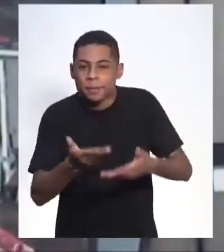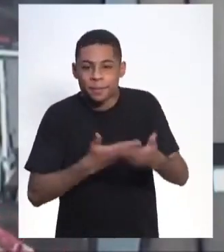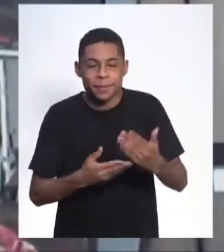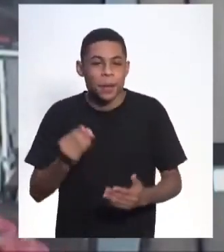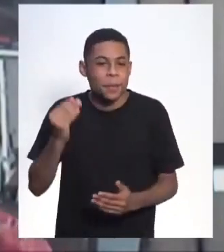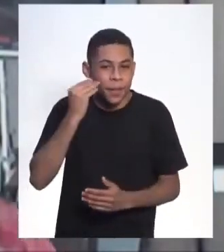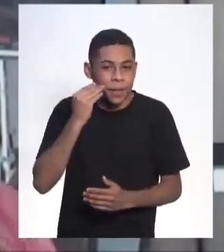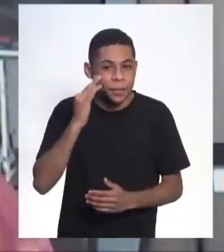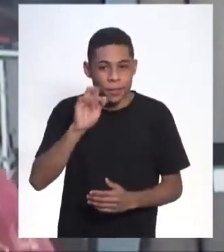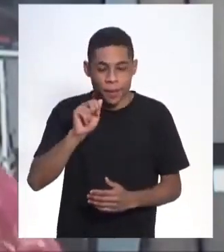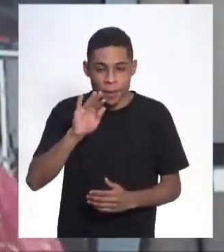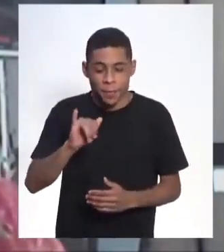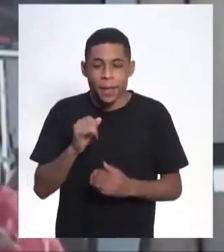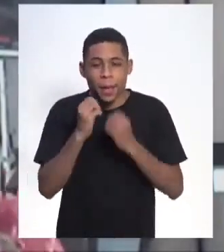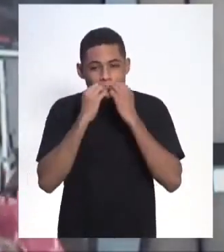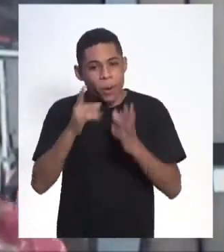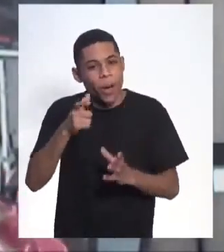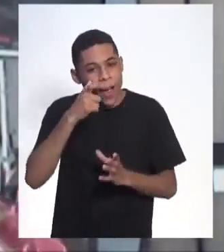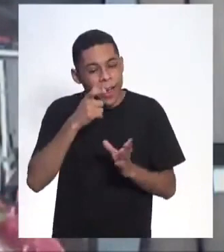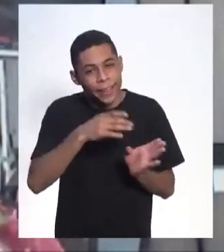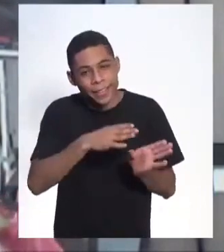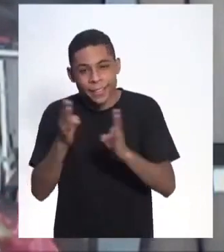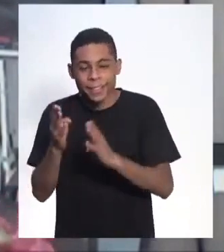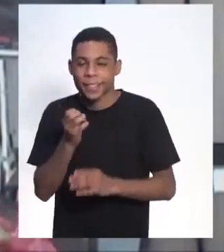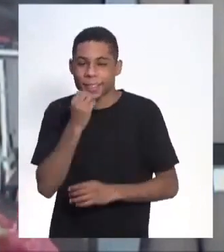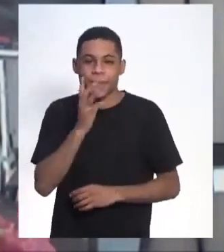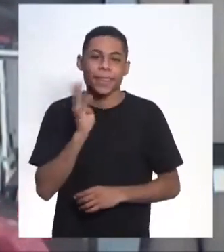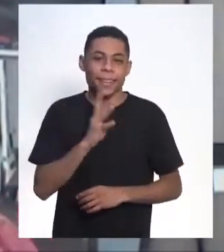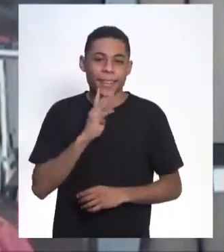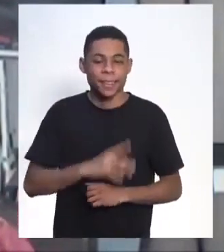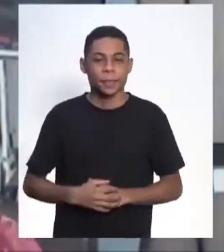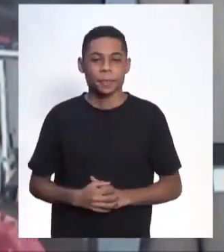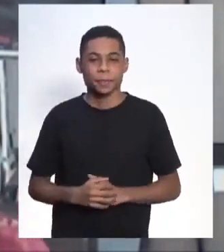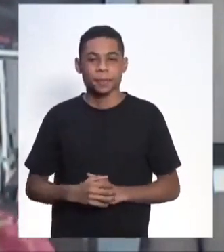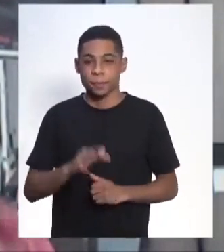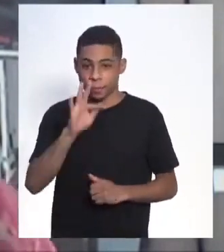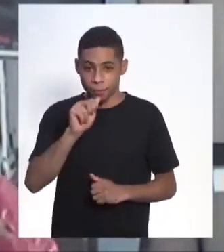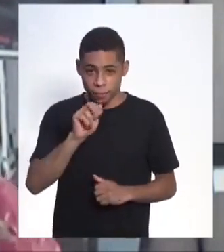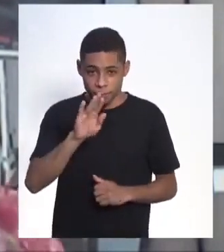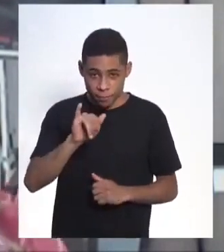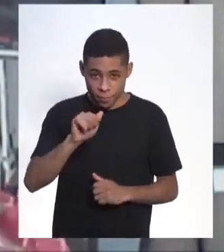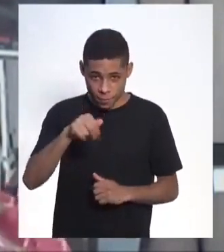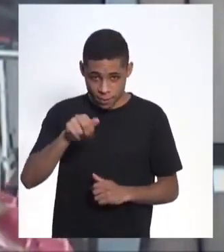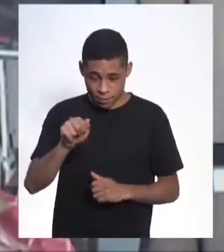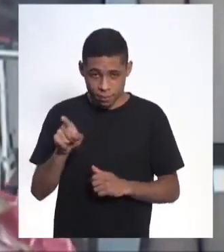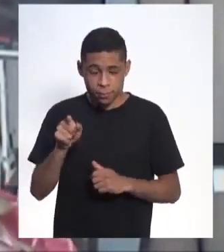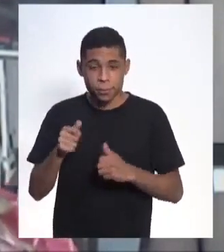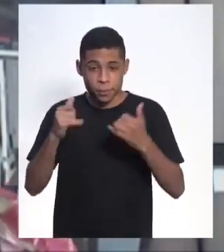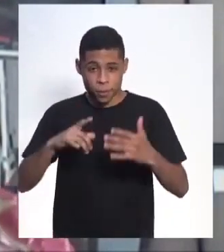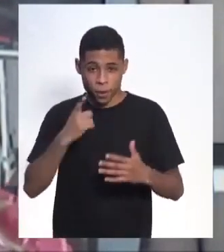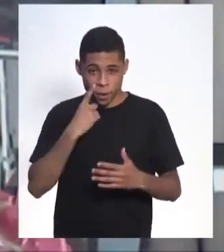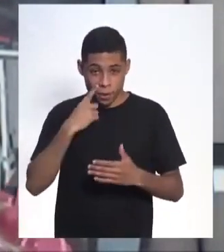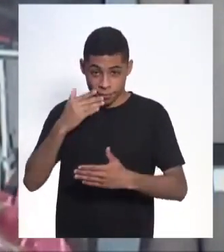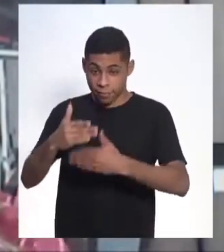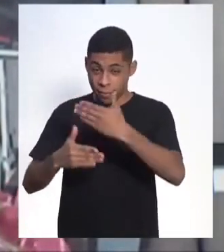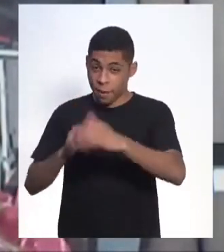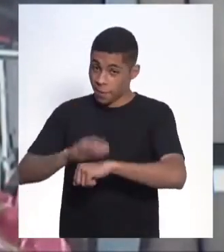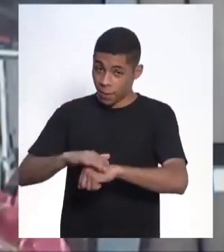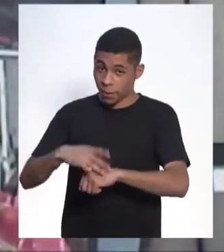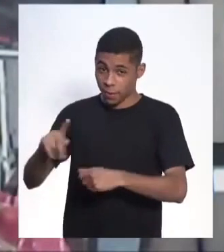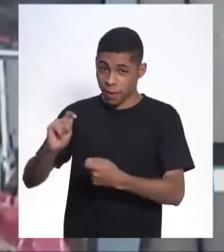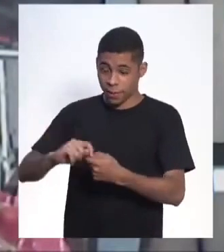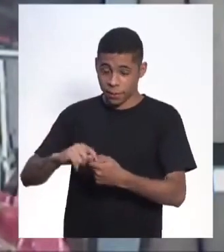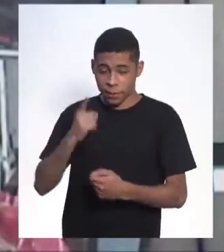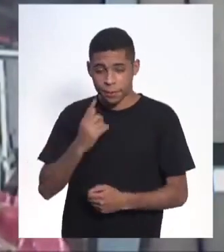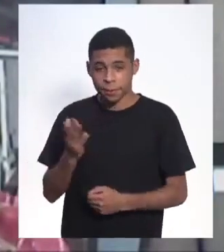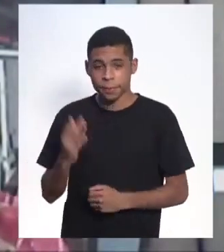beijo, Fabi, querida. Ainda bem que você está aqui com a gente. E a Fabi, gente, ela fez esse slide que vai aparecer aí agora